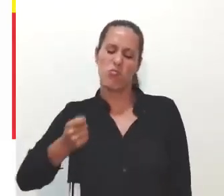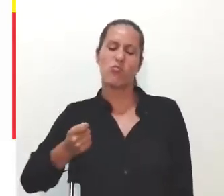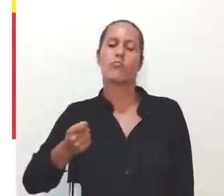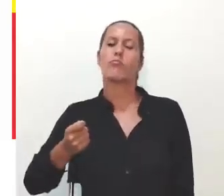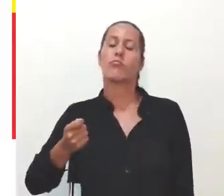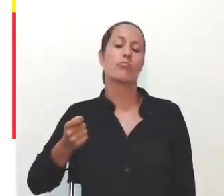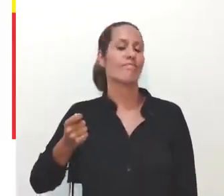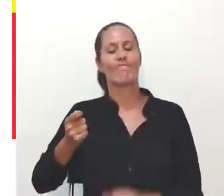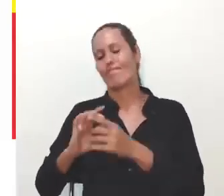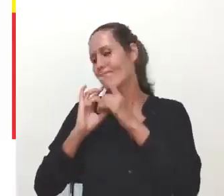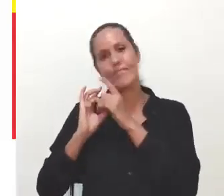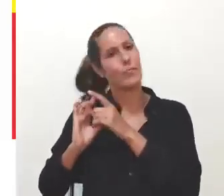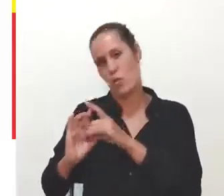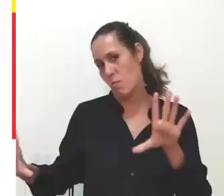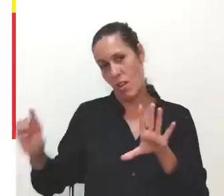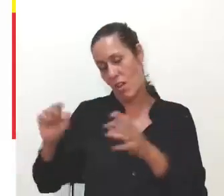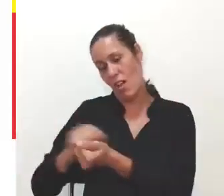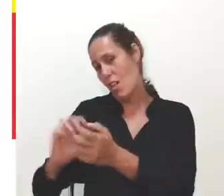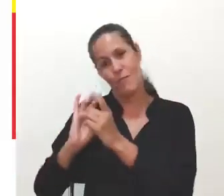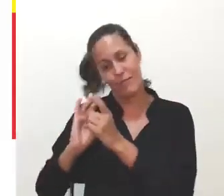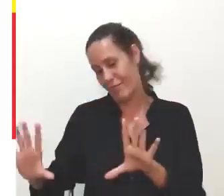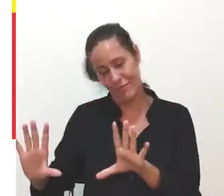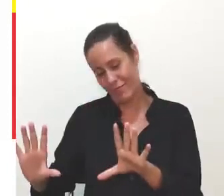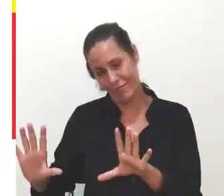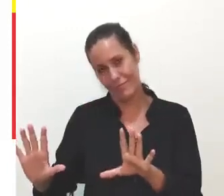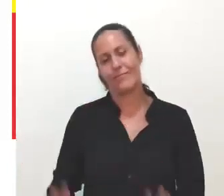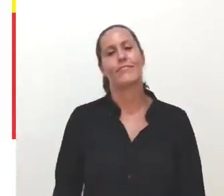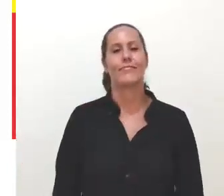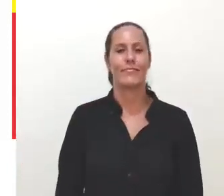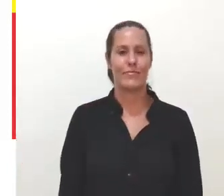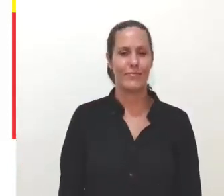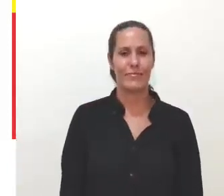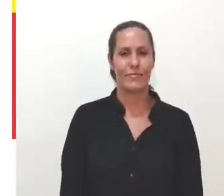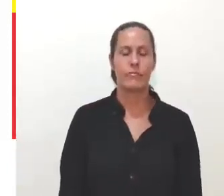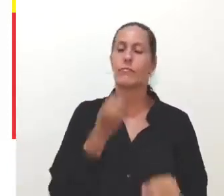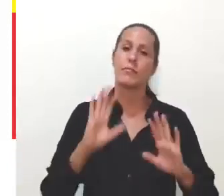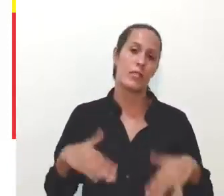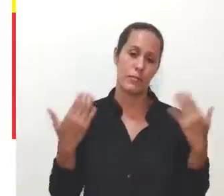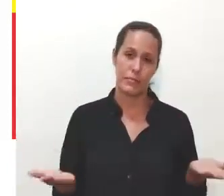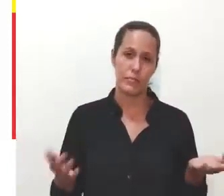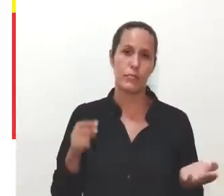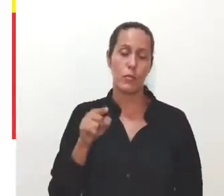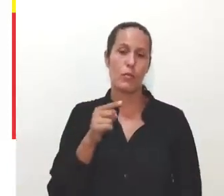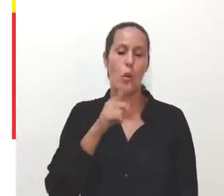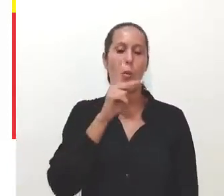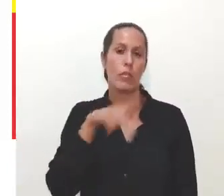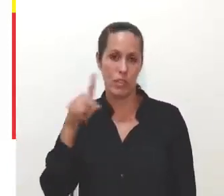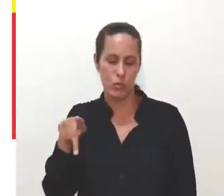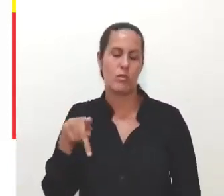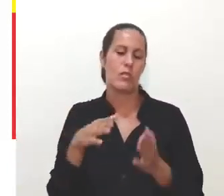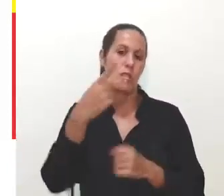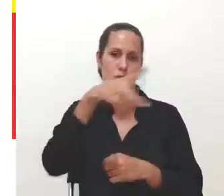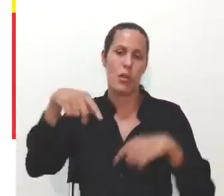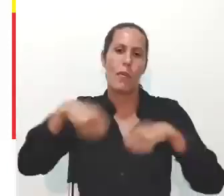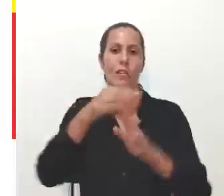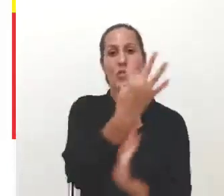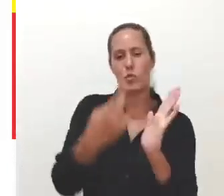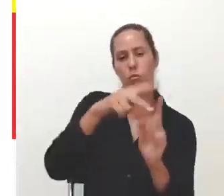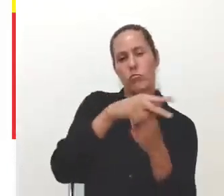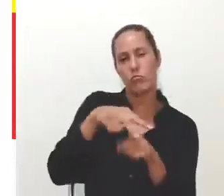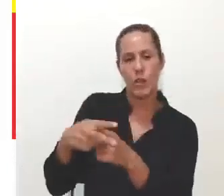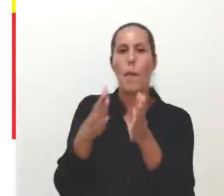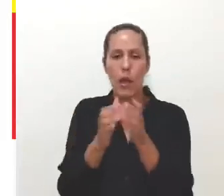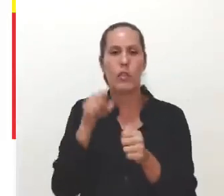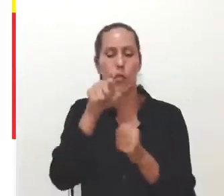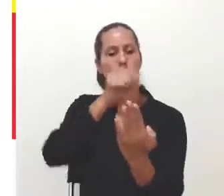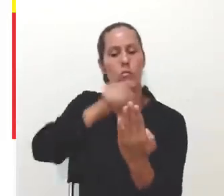que você, com essa formalidade toda, está querendo algo a mais e ela talvez endurecesse o coração e não liberasse